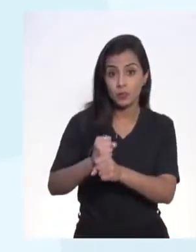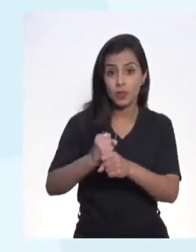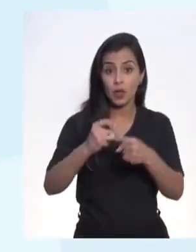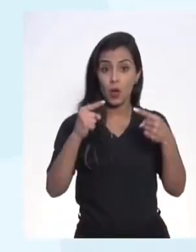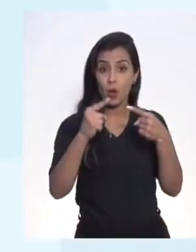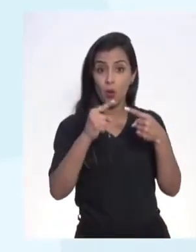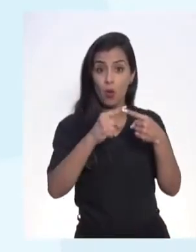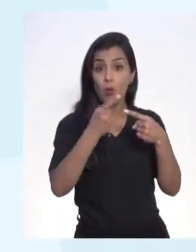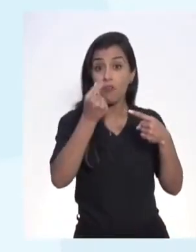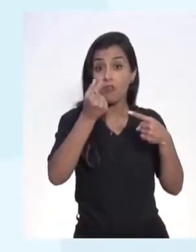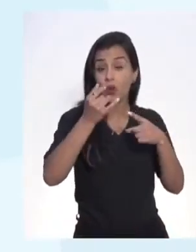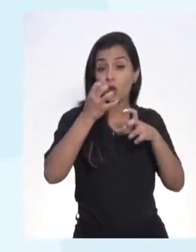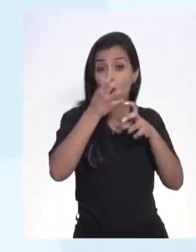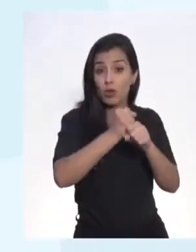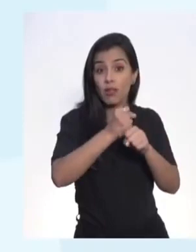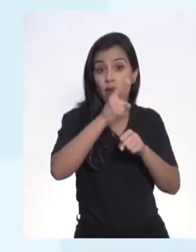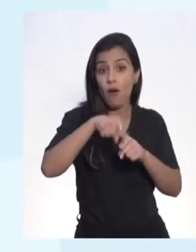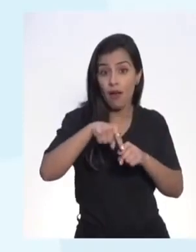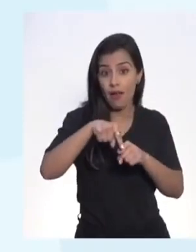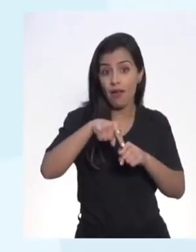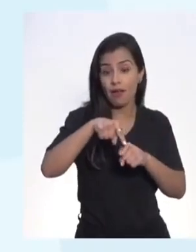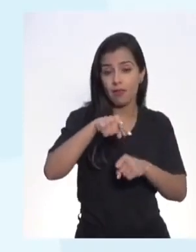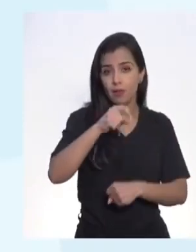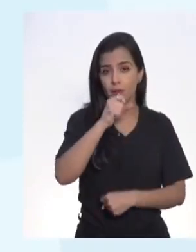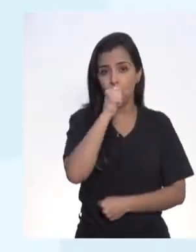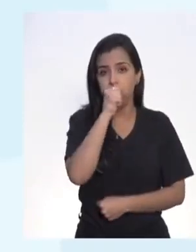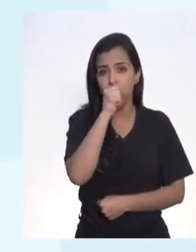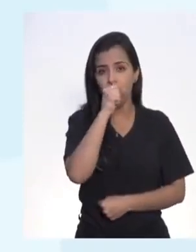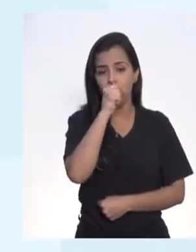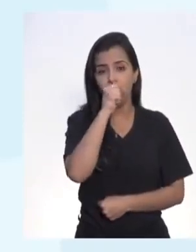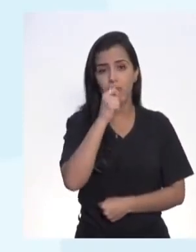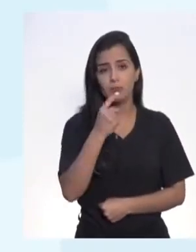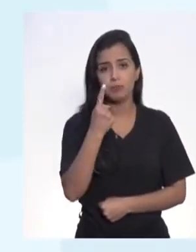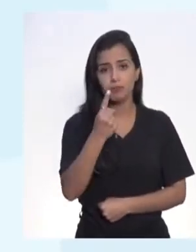1, o valor que ele vai gastar é R$